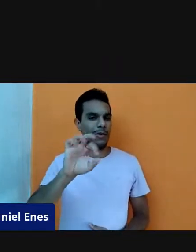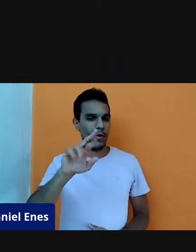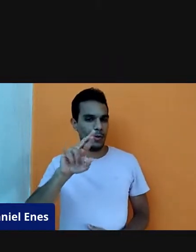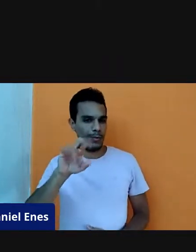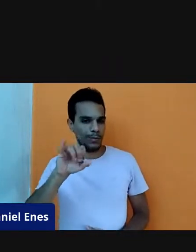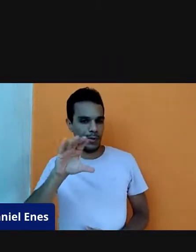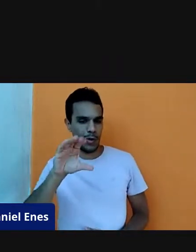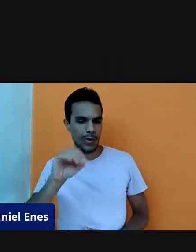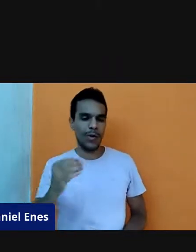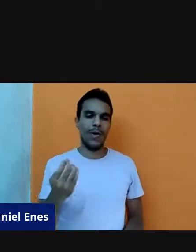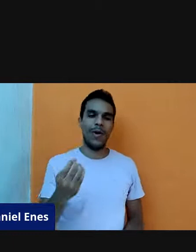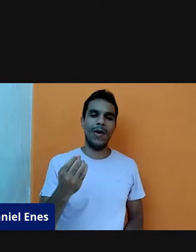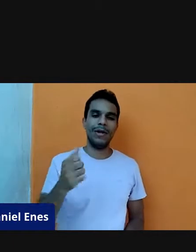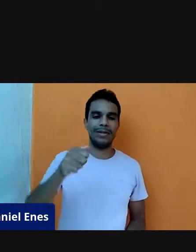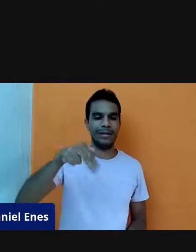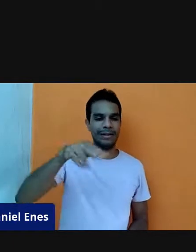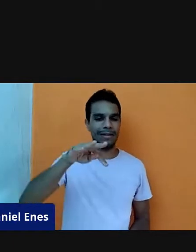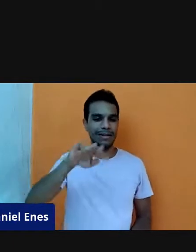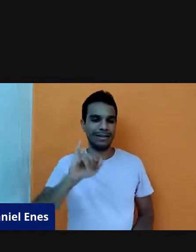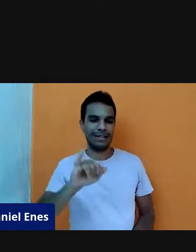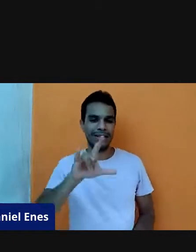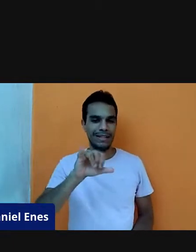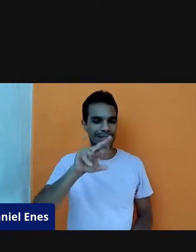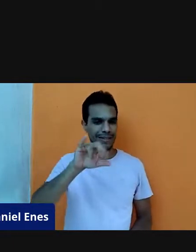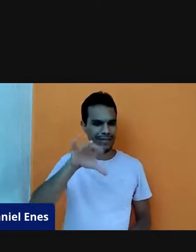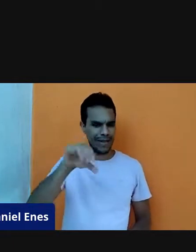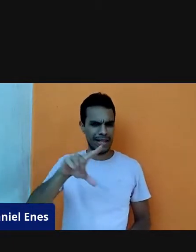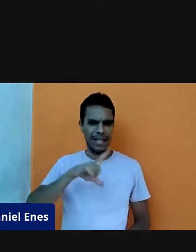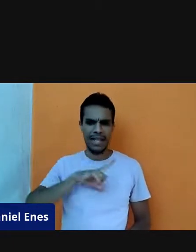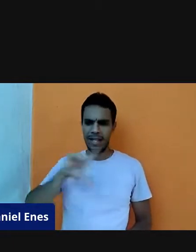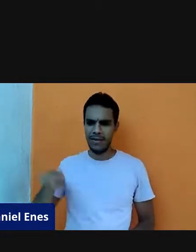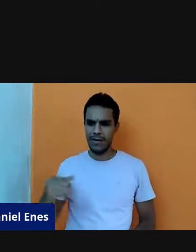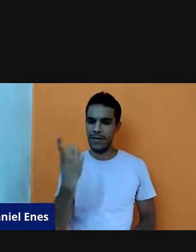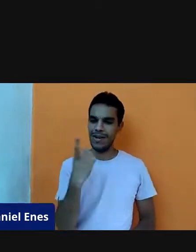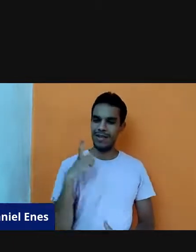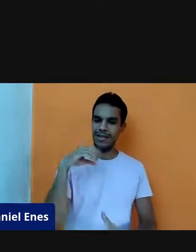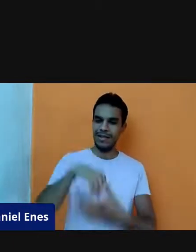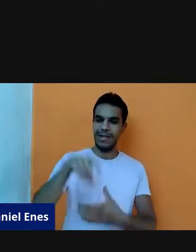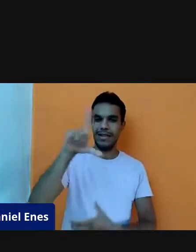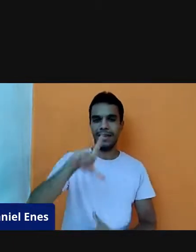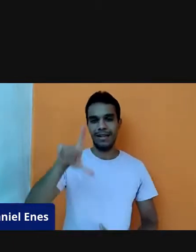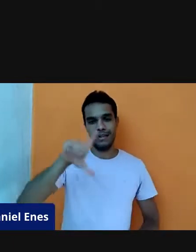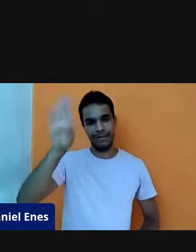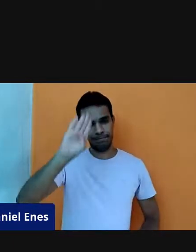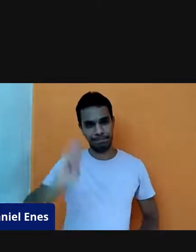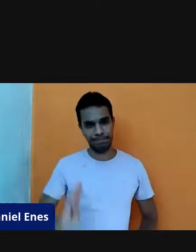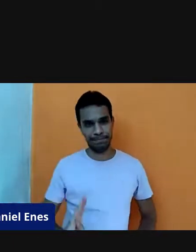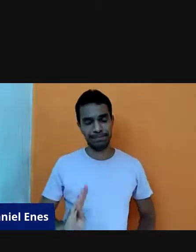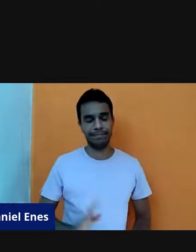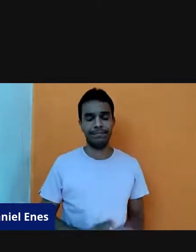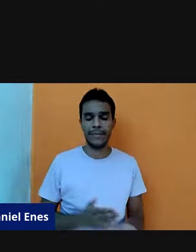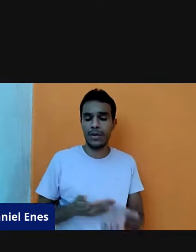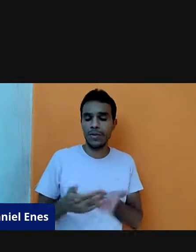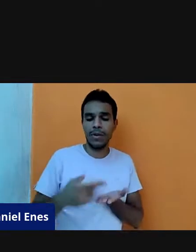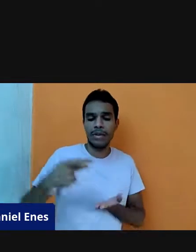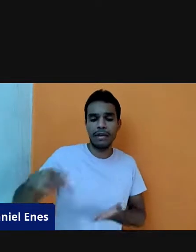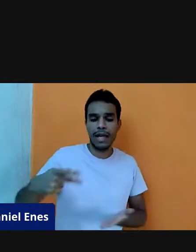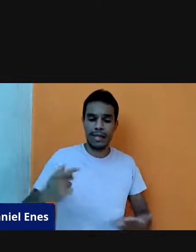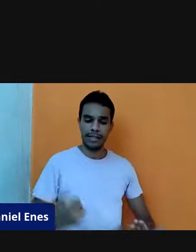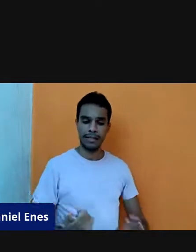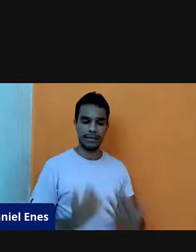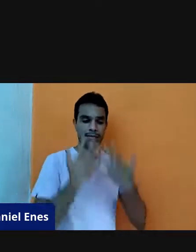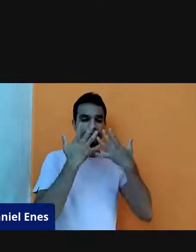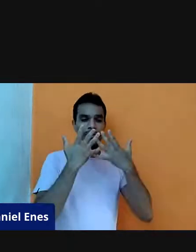poeta muito singular dentro da literatura brasileira. Mas, inicialmente, ele se inspira em